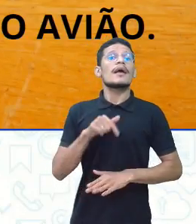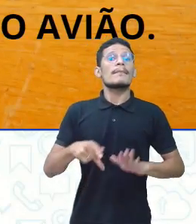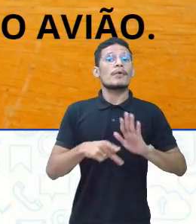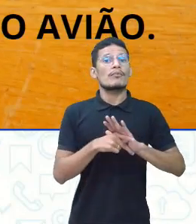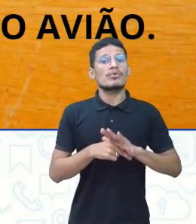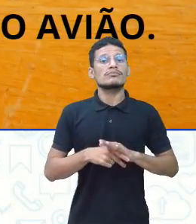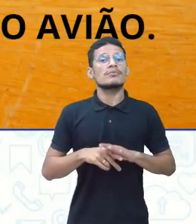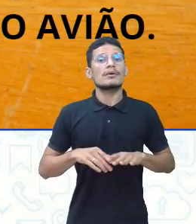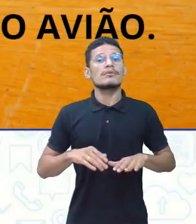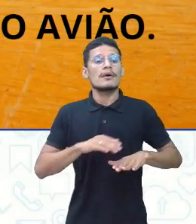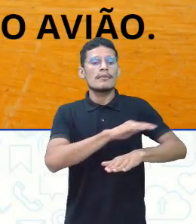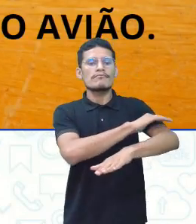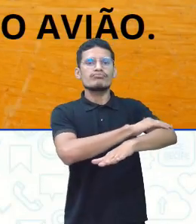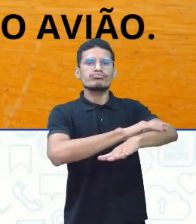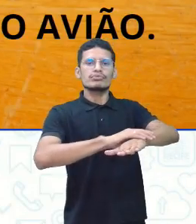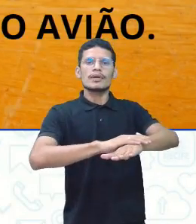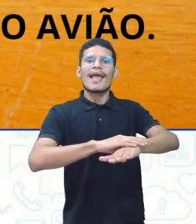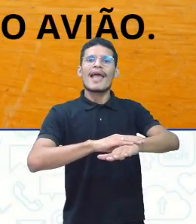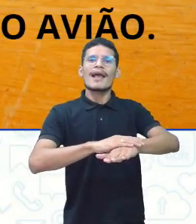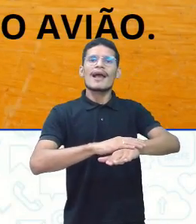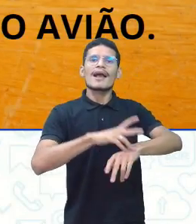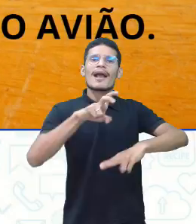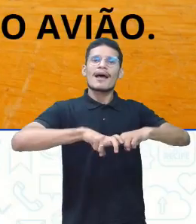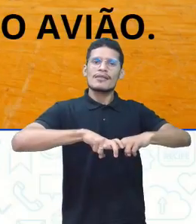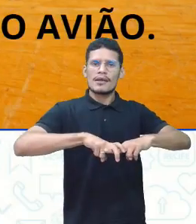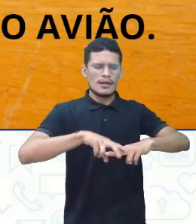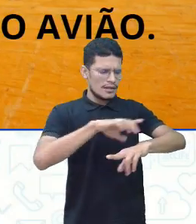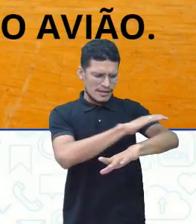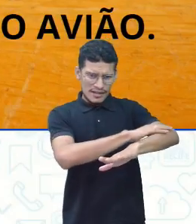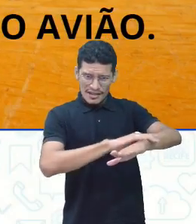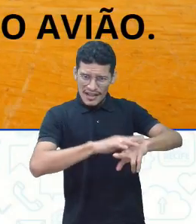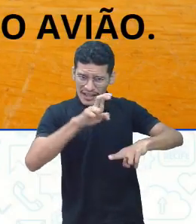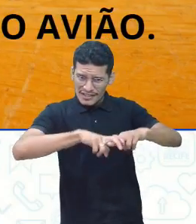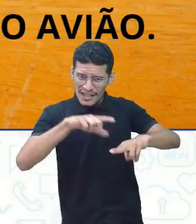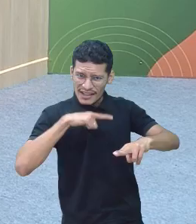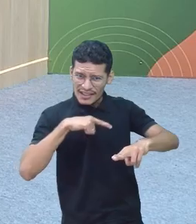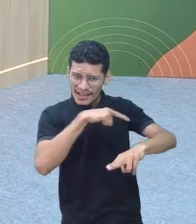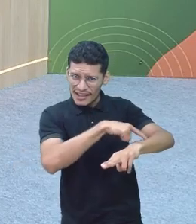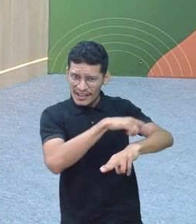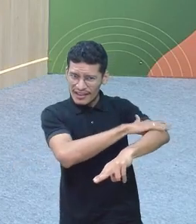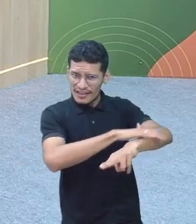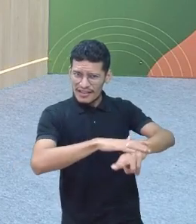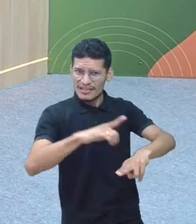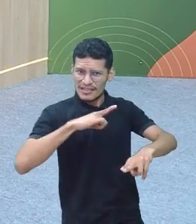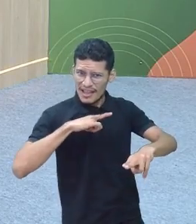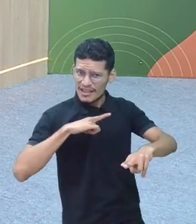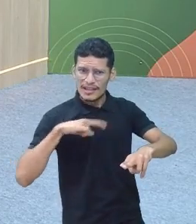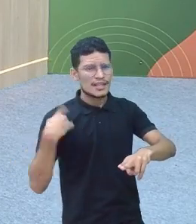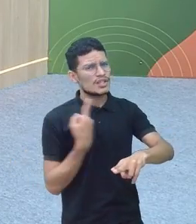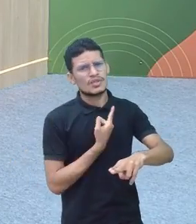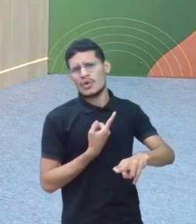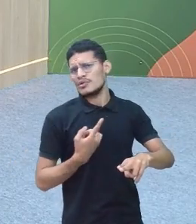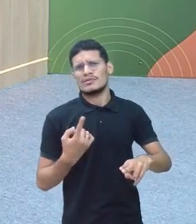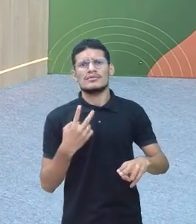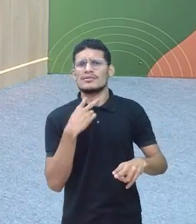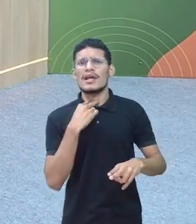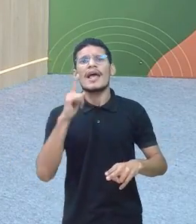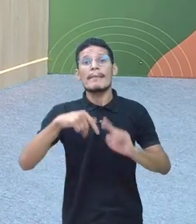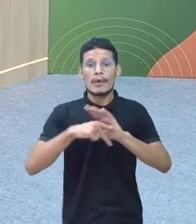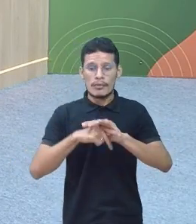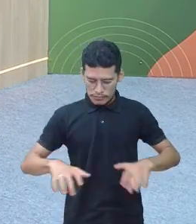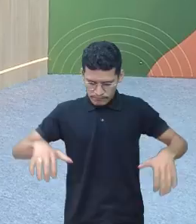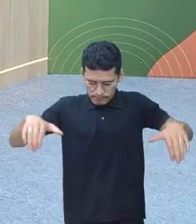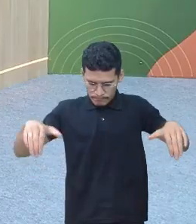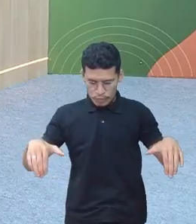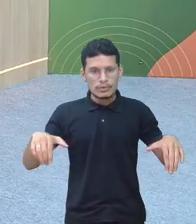mas a cadeira não tem braço, né? A gente que cristalizou a ideia de que a cadeira tem um braço e que a gente pode apoiar o nosso braço